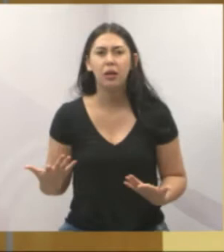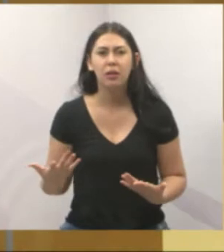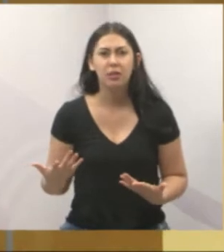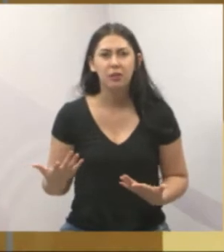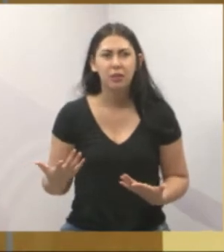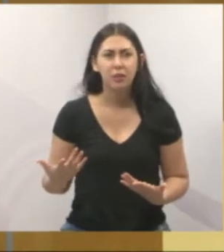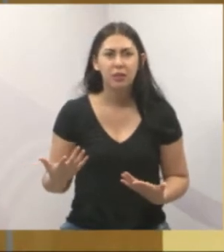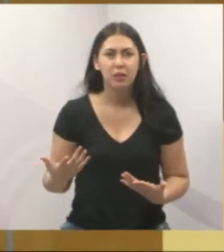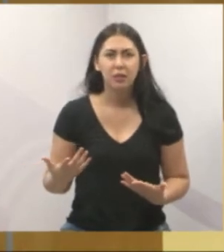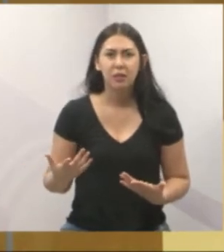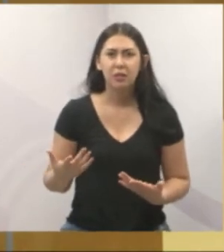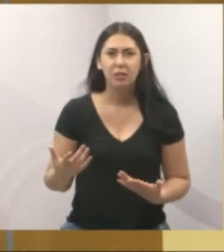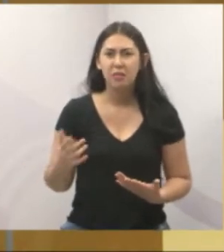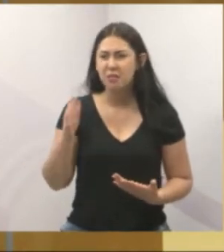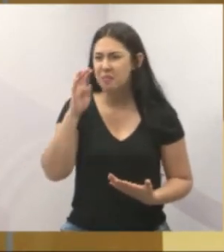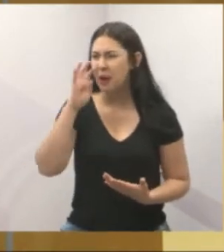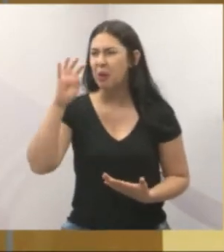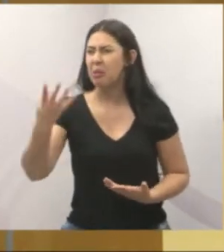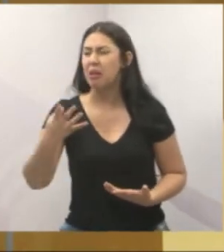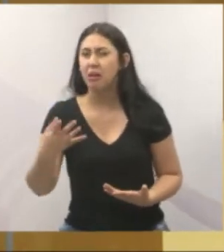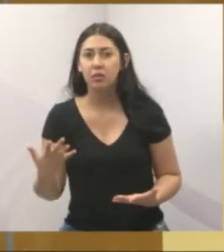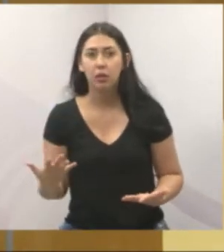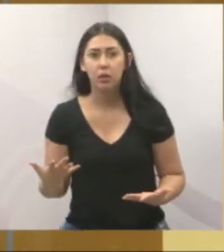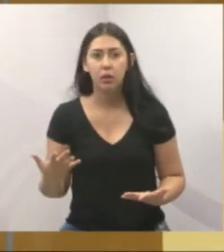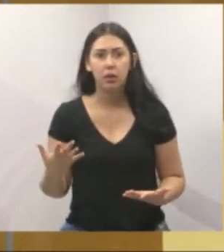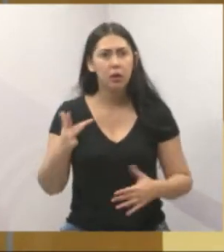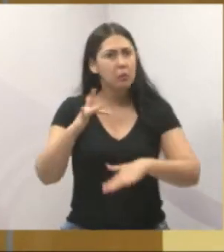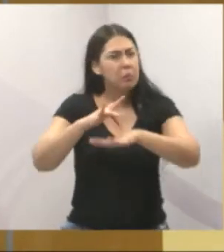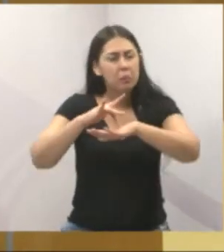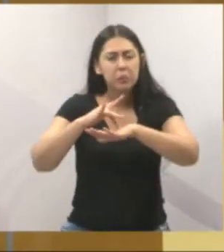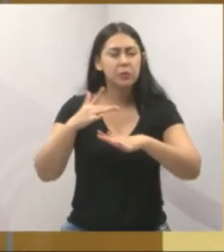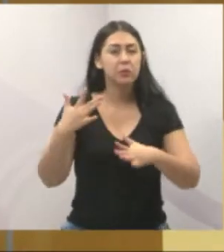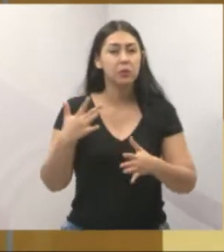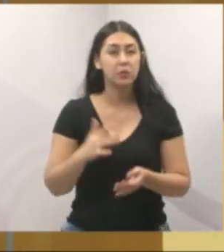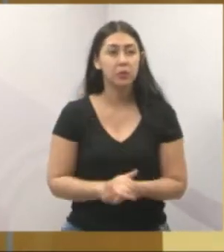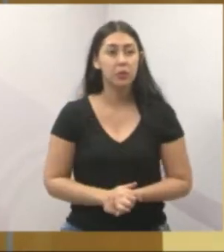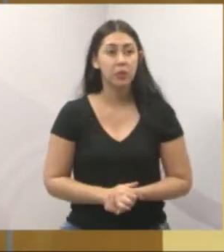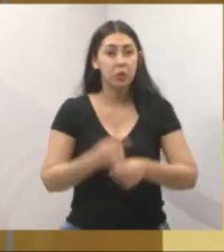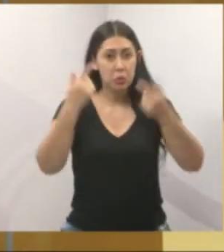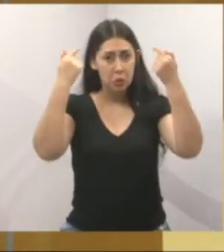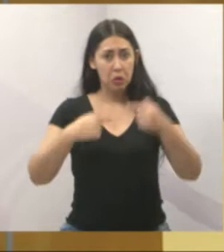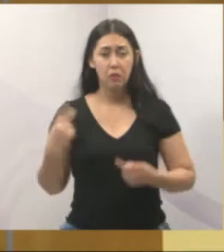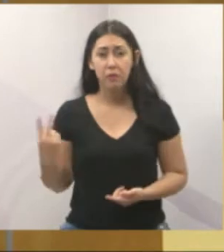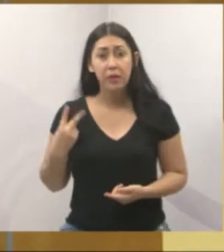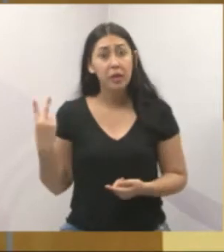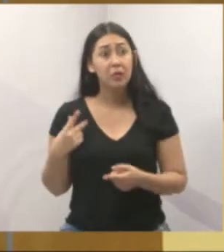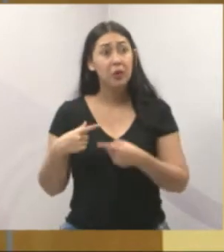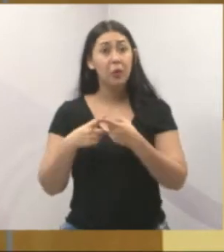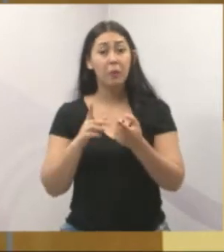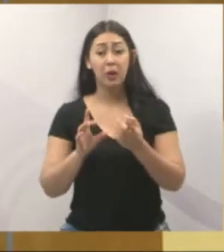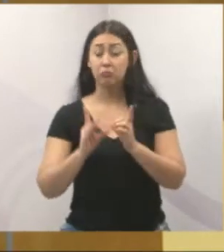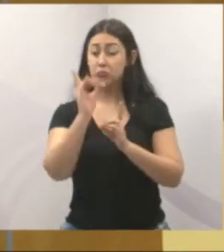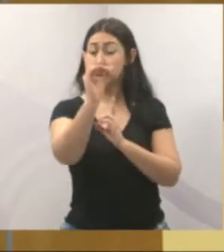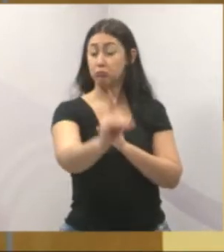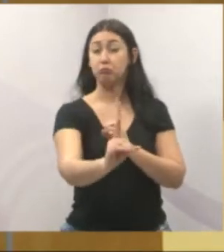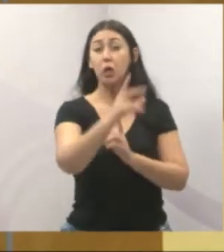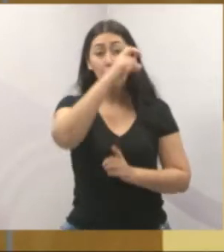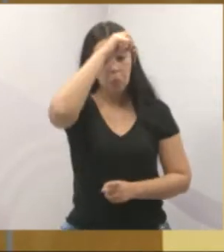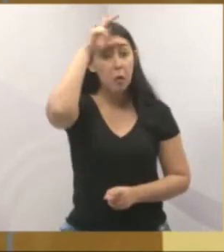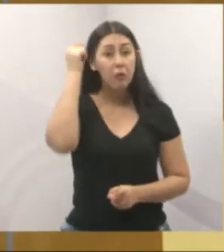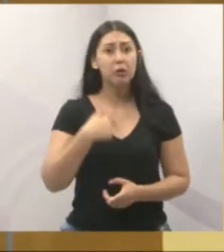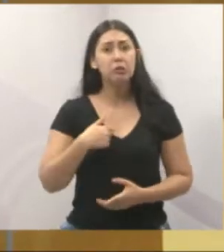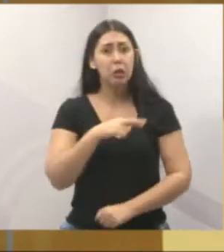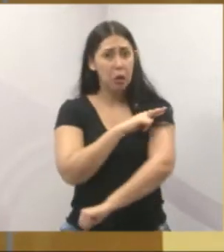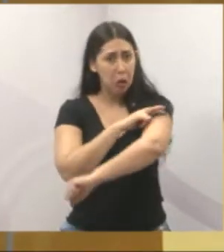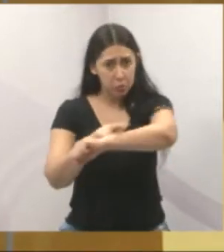como se eu não fosse ninguém. Isso é absurdo. Aqui está um vereador e do outro lado está o prefeito, o que eu respeito